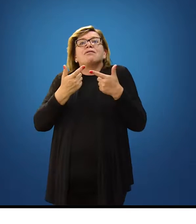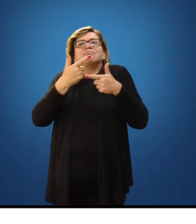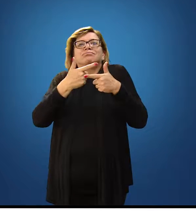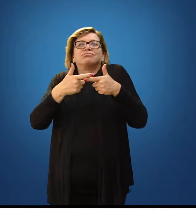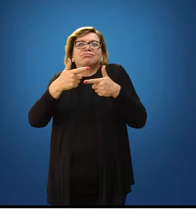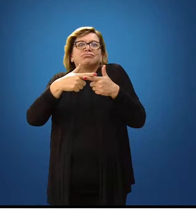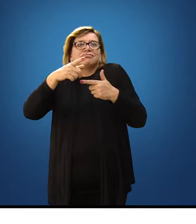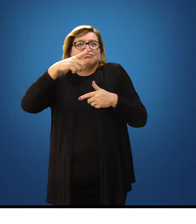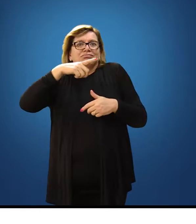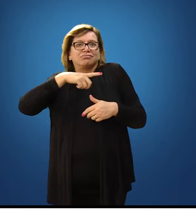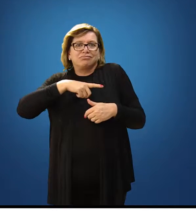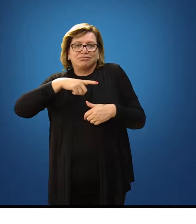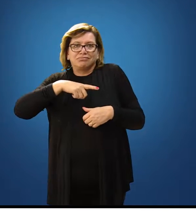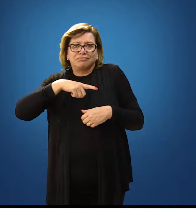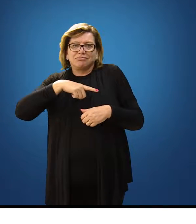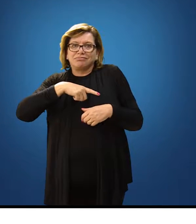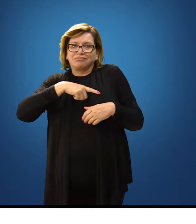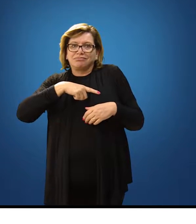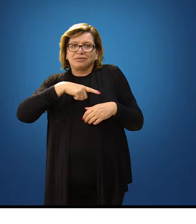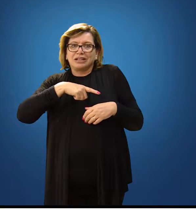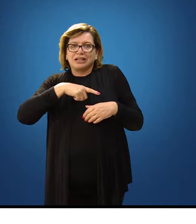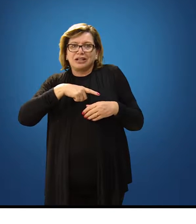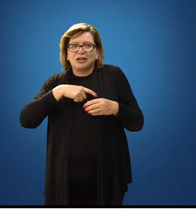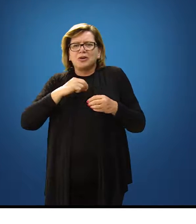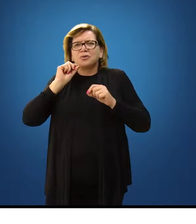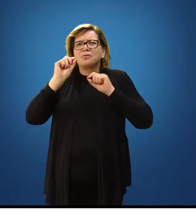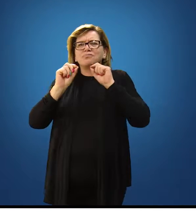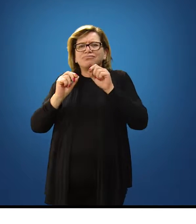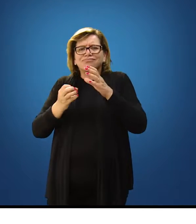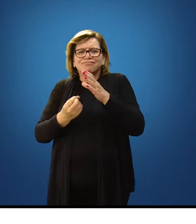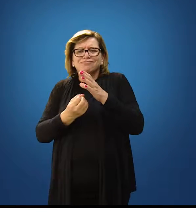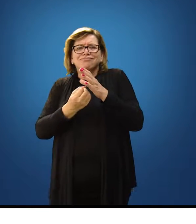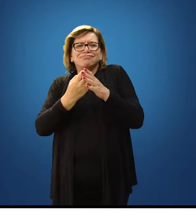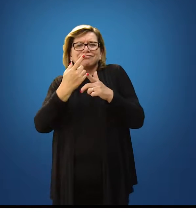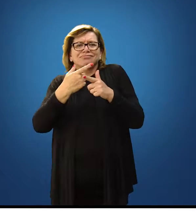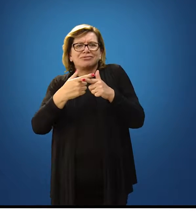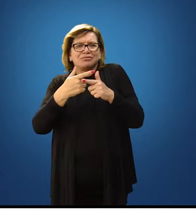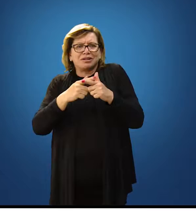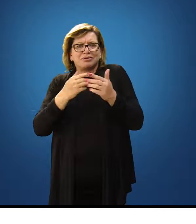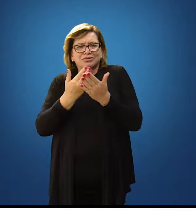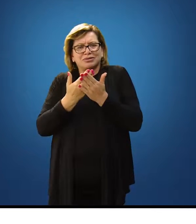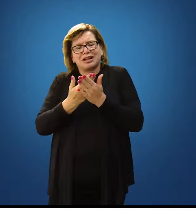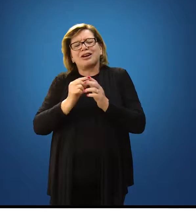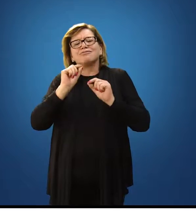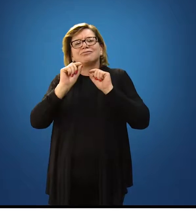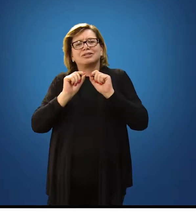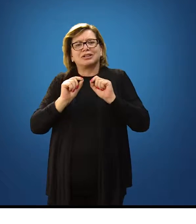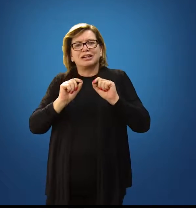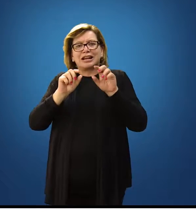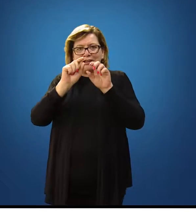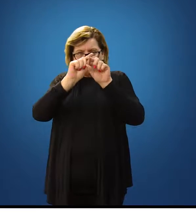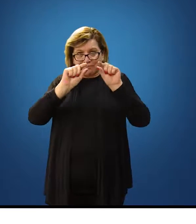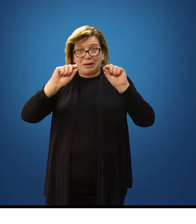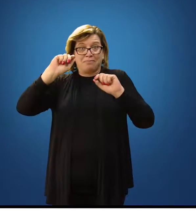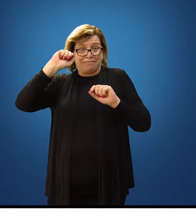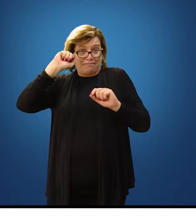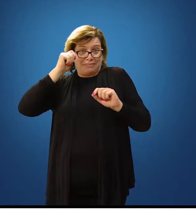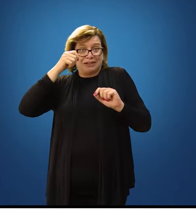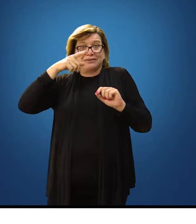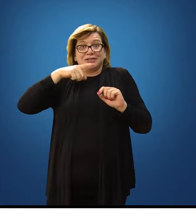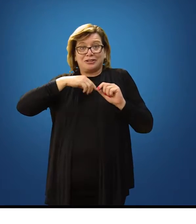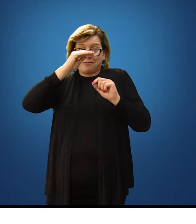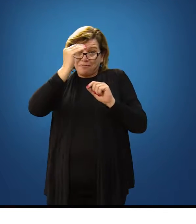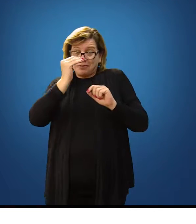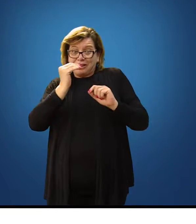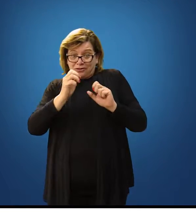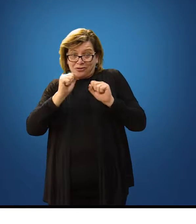de pesquisa que a gente criou para esse estudo? E aí ali em negrito abaixo é